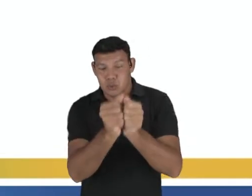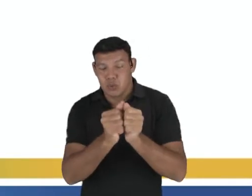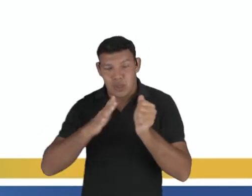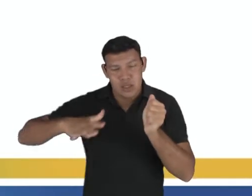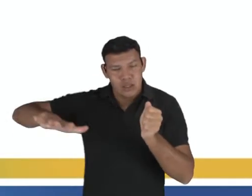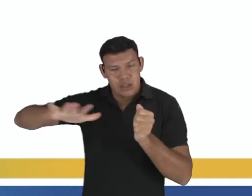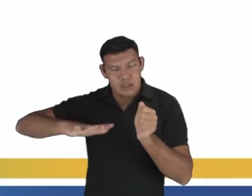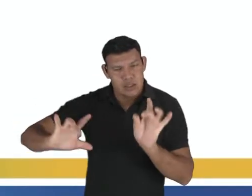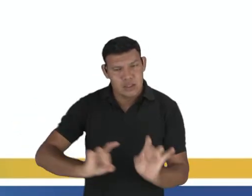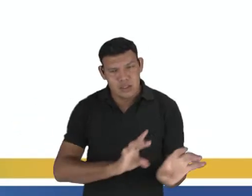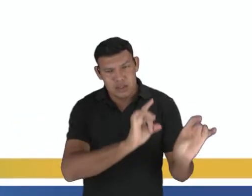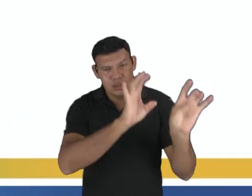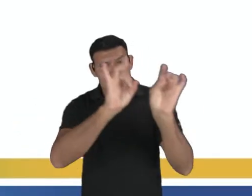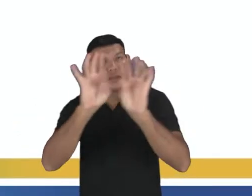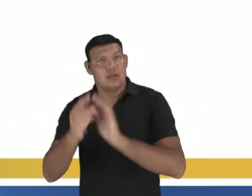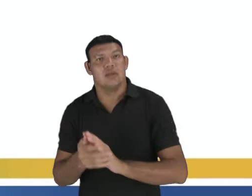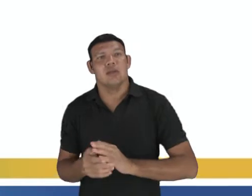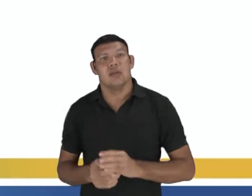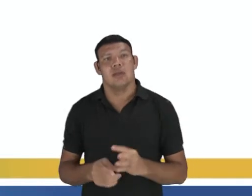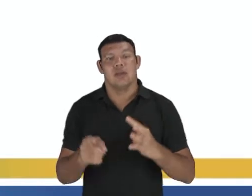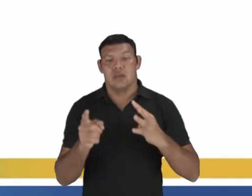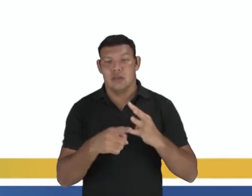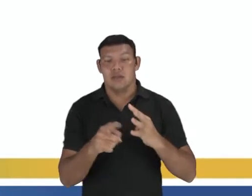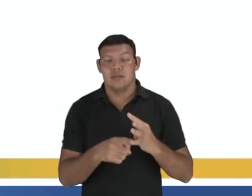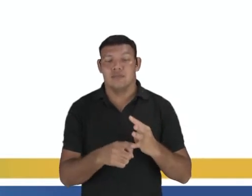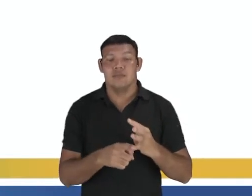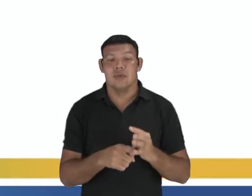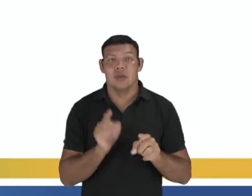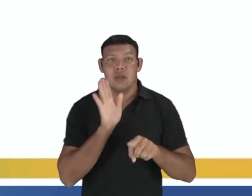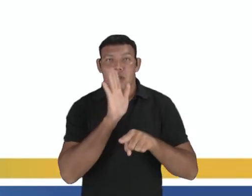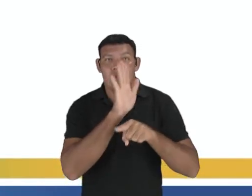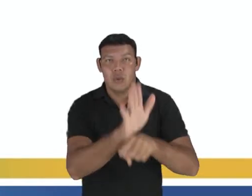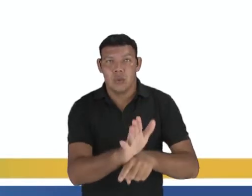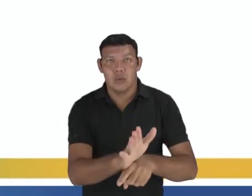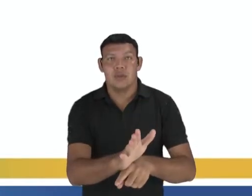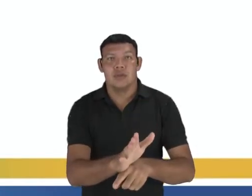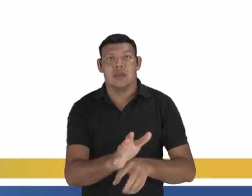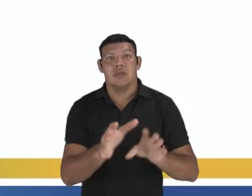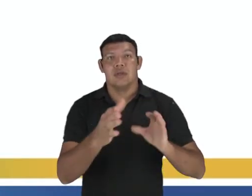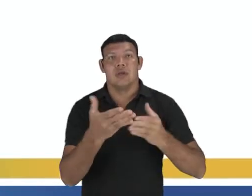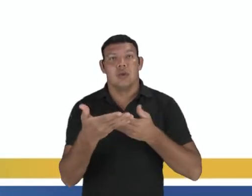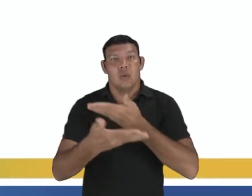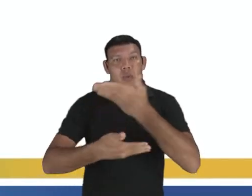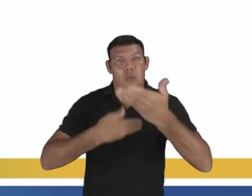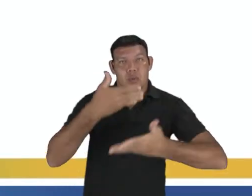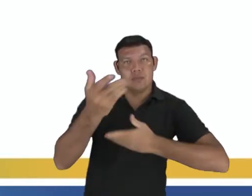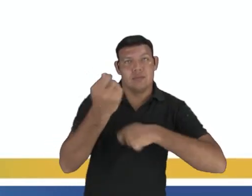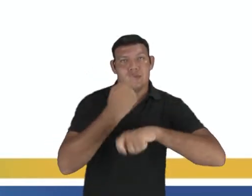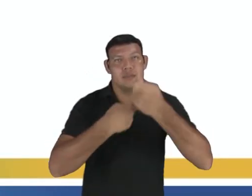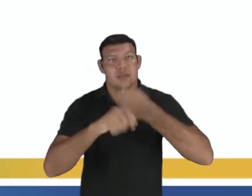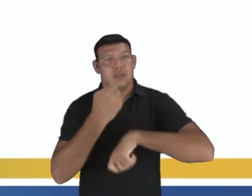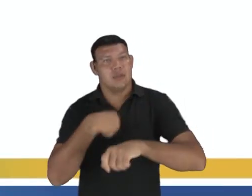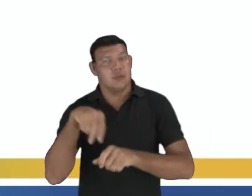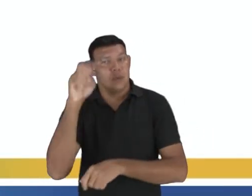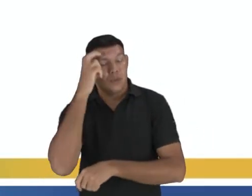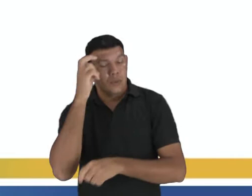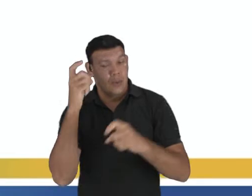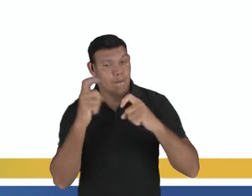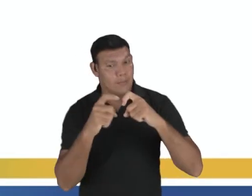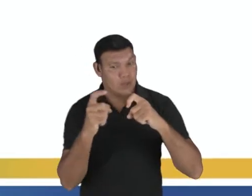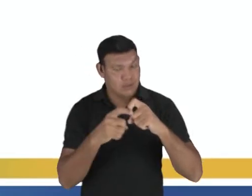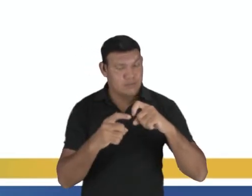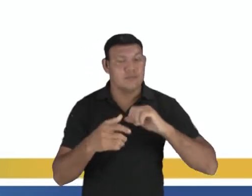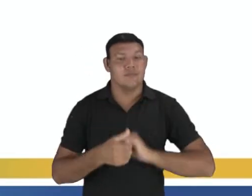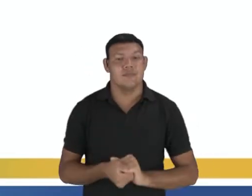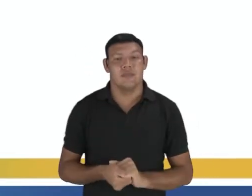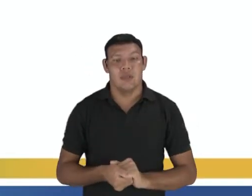específicas, prestar serviços de cooperação econômica, cultural, médica. Quando a gente fala